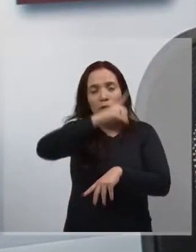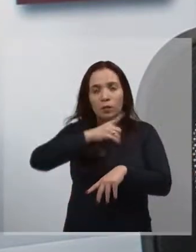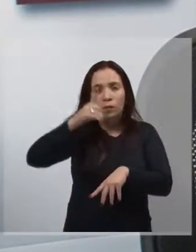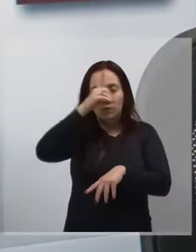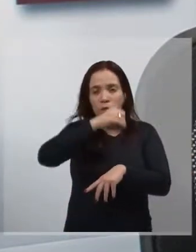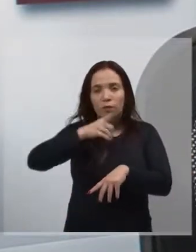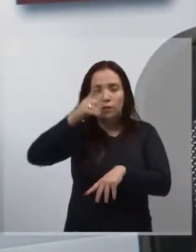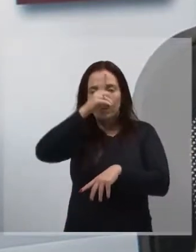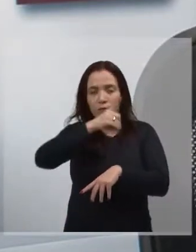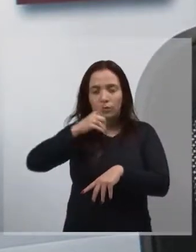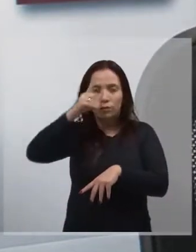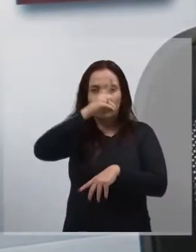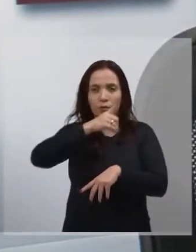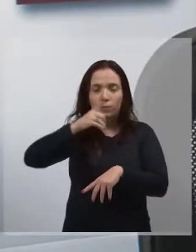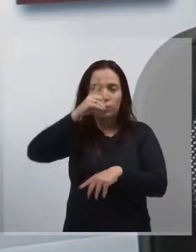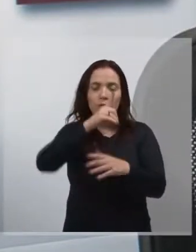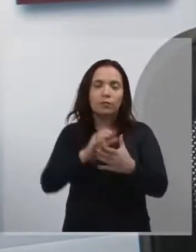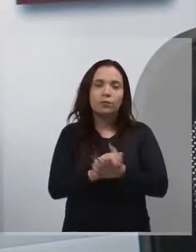passou